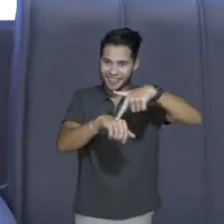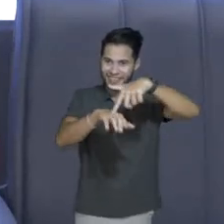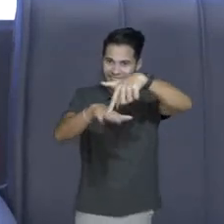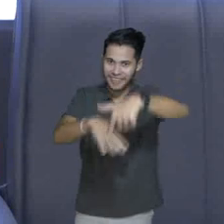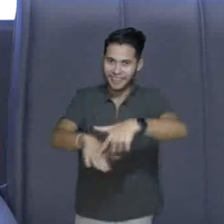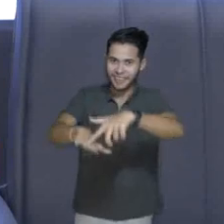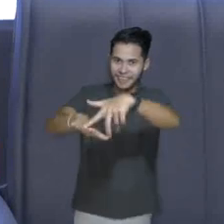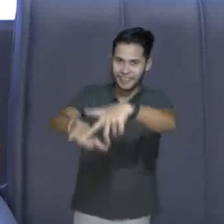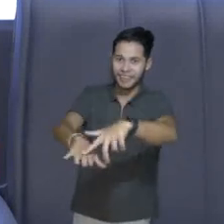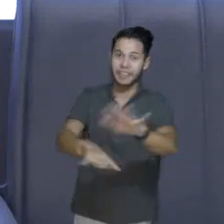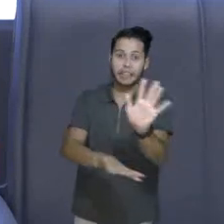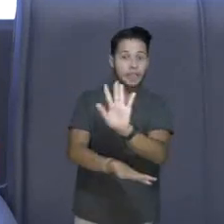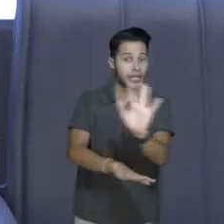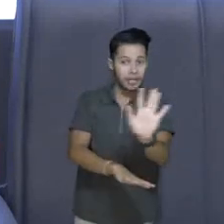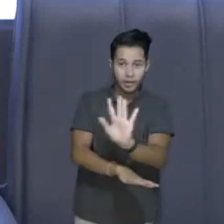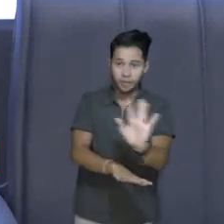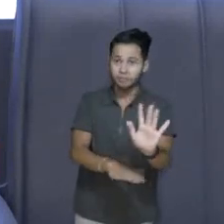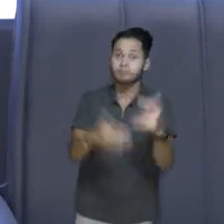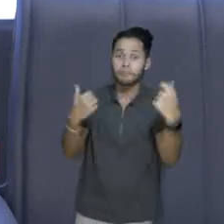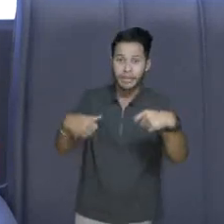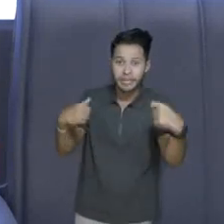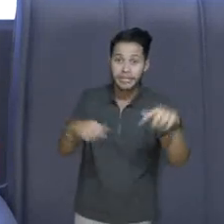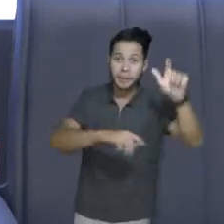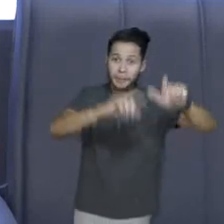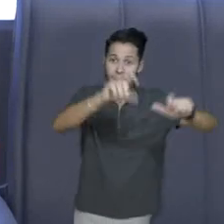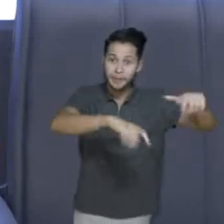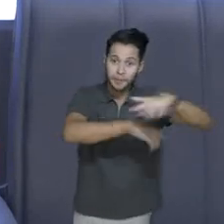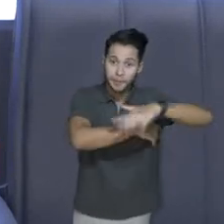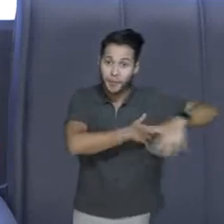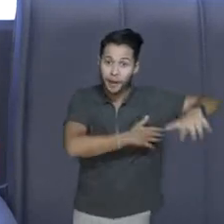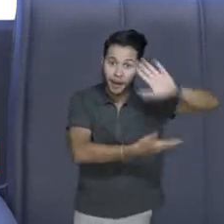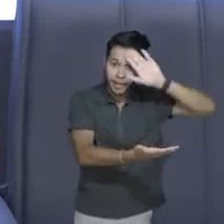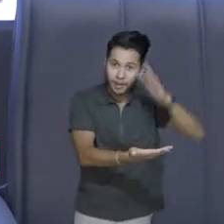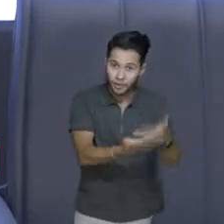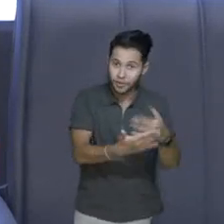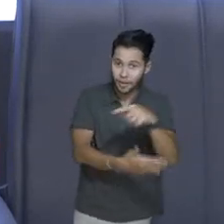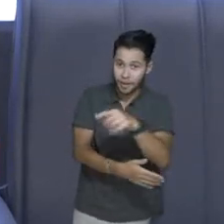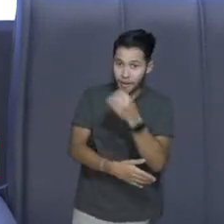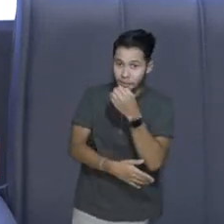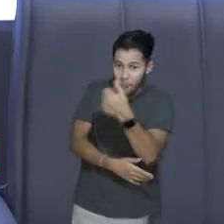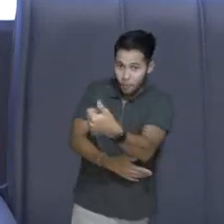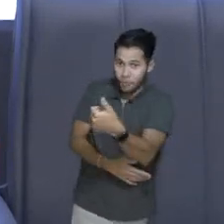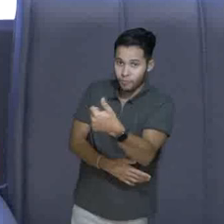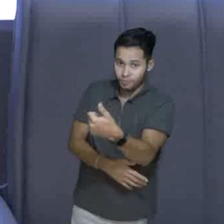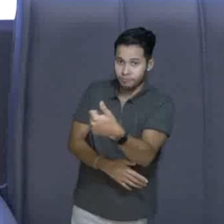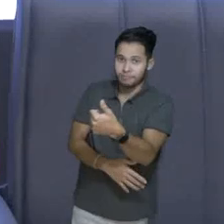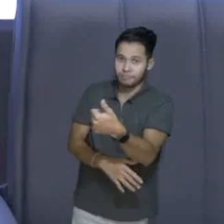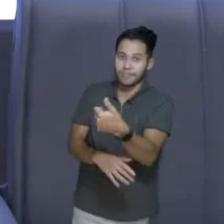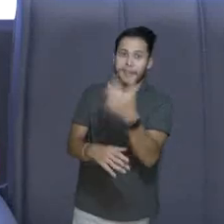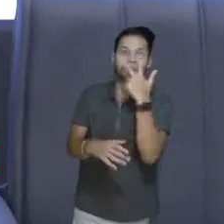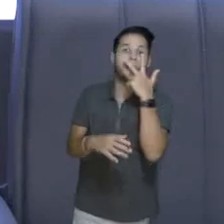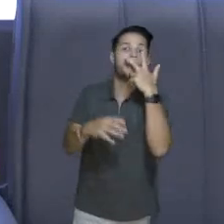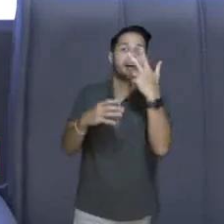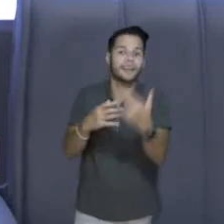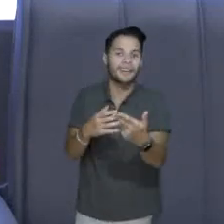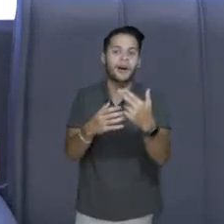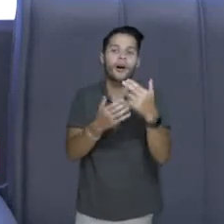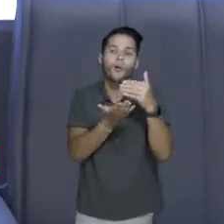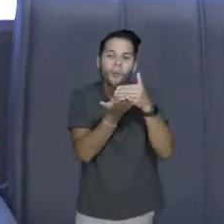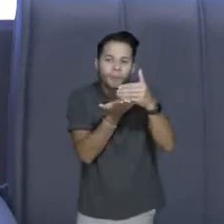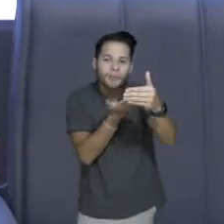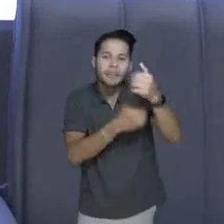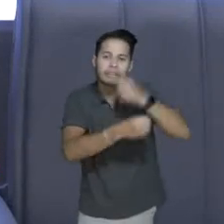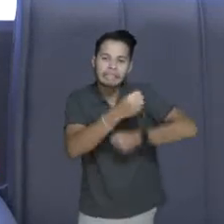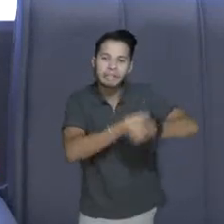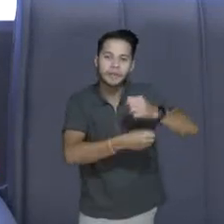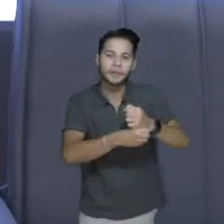credibilidade boa imagem e a imagem do sufista veio migrando né começou como lá nos anos 40